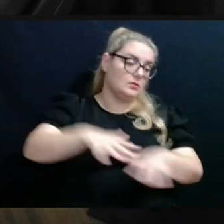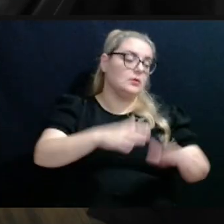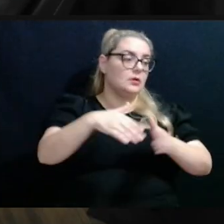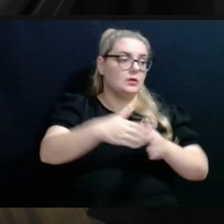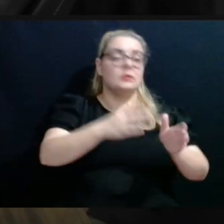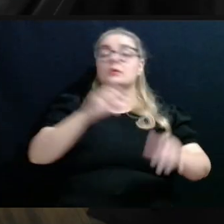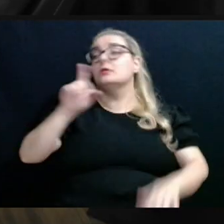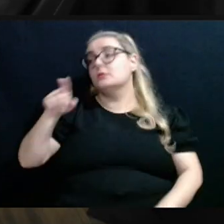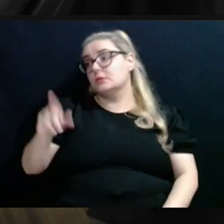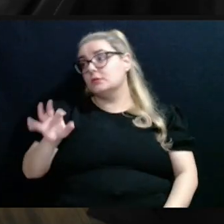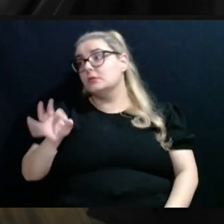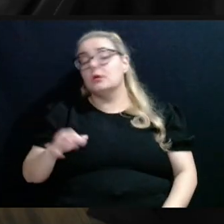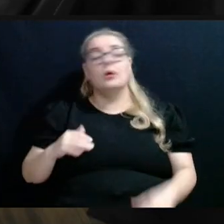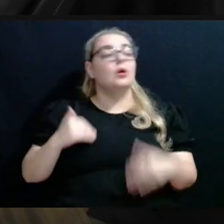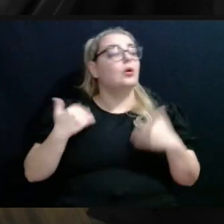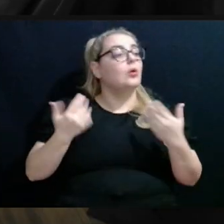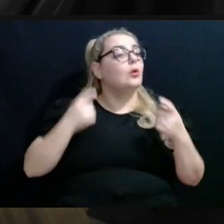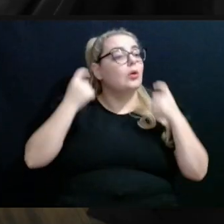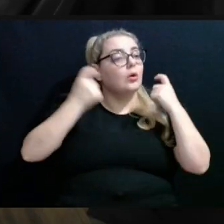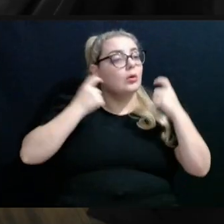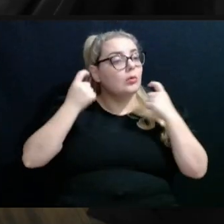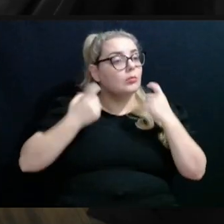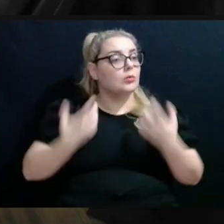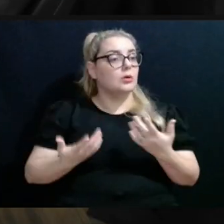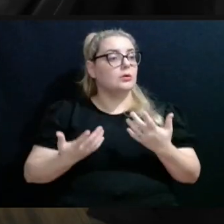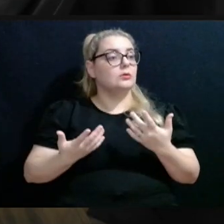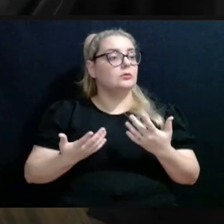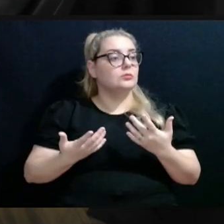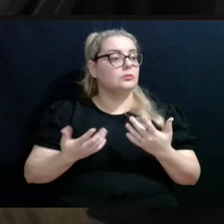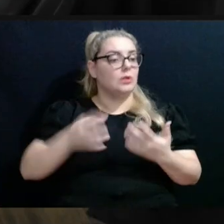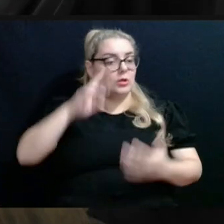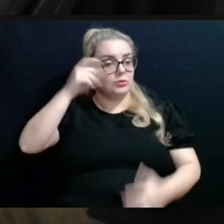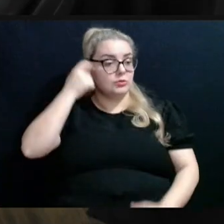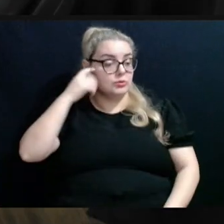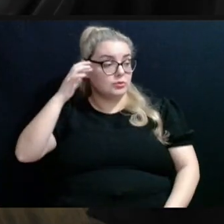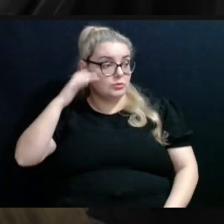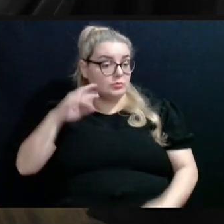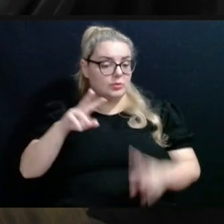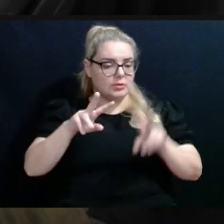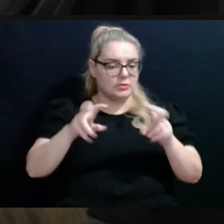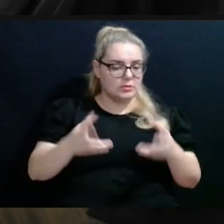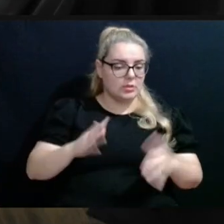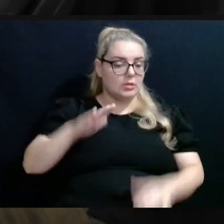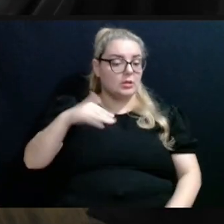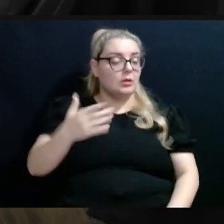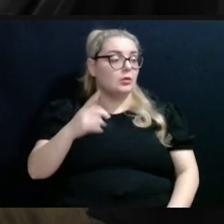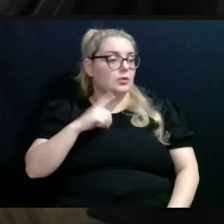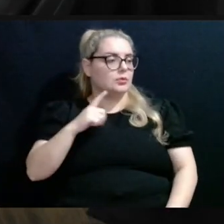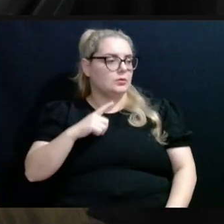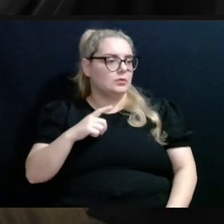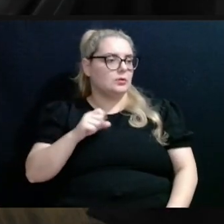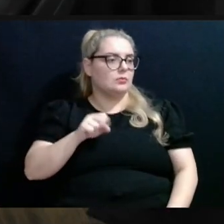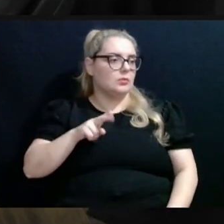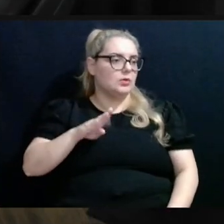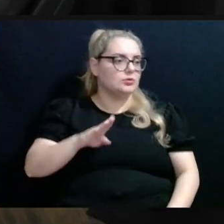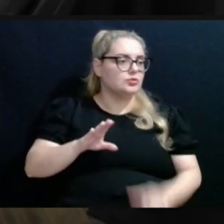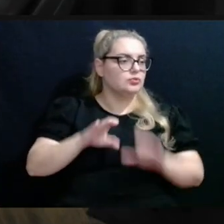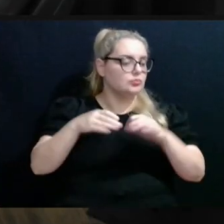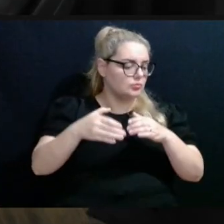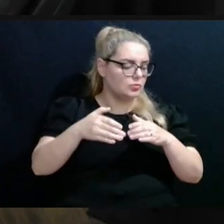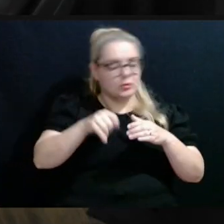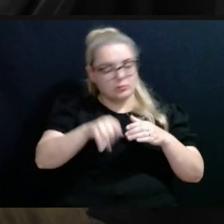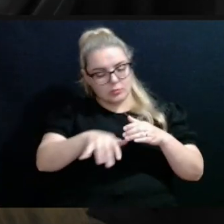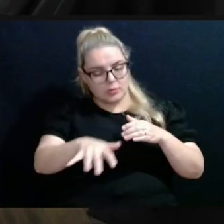hoje, qual é a preocupação quando o senhor pensa nesse tema e quando nós temos uma subcomissão na Câmara tratando também